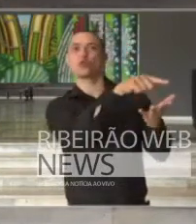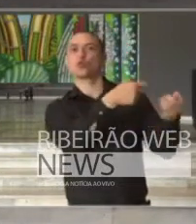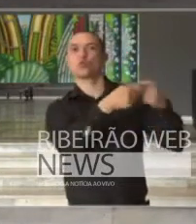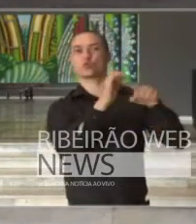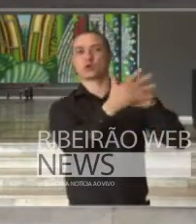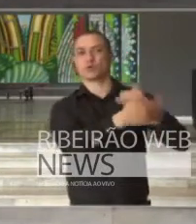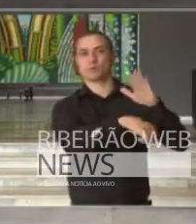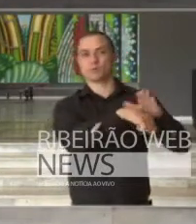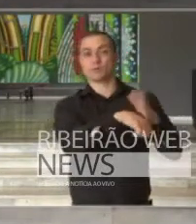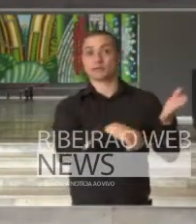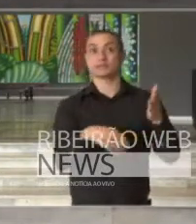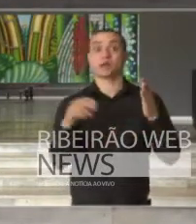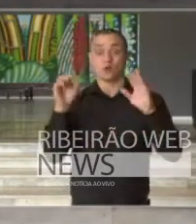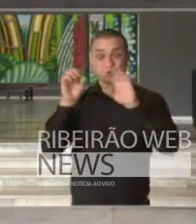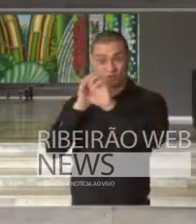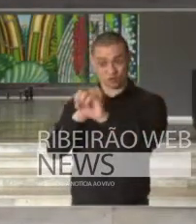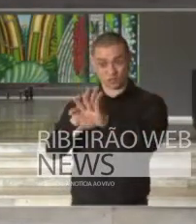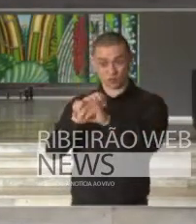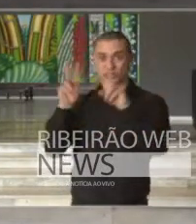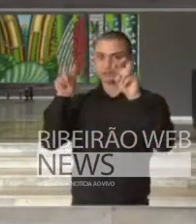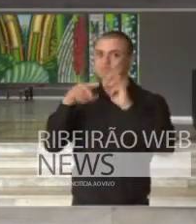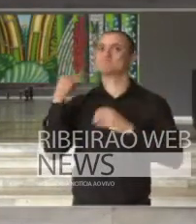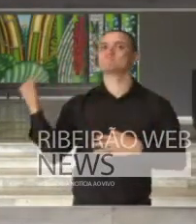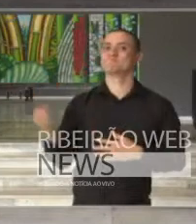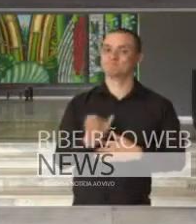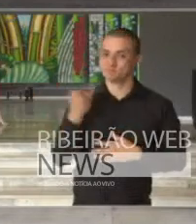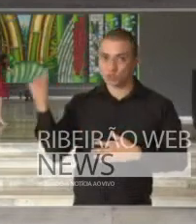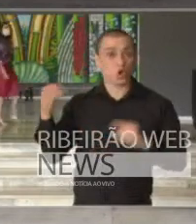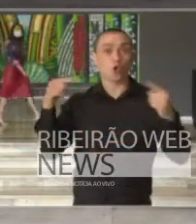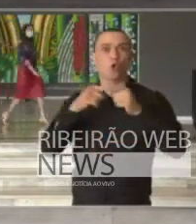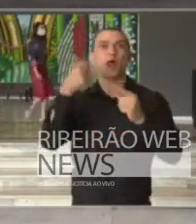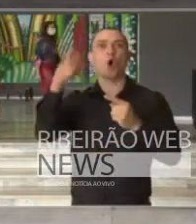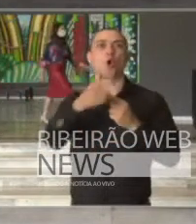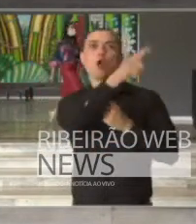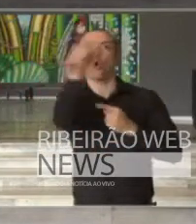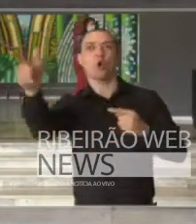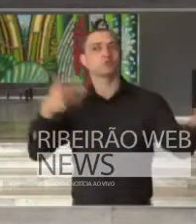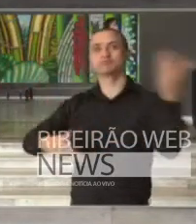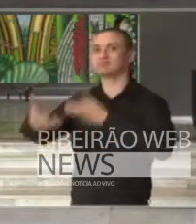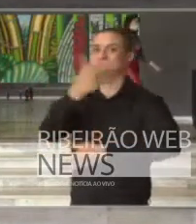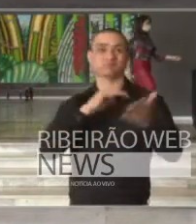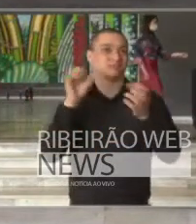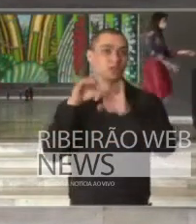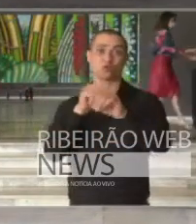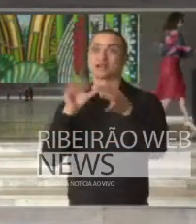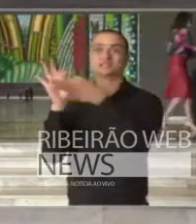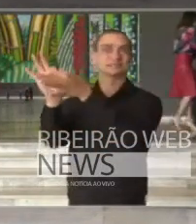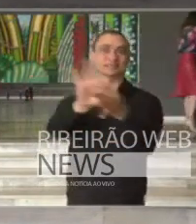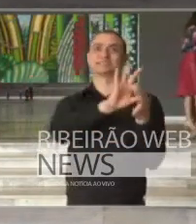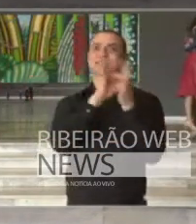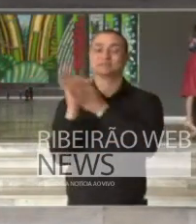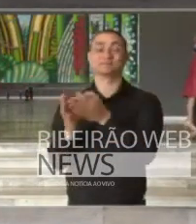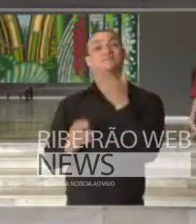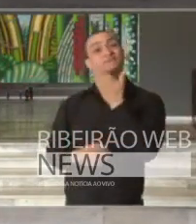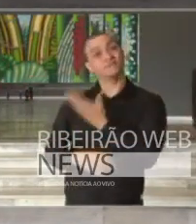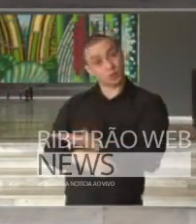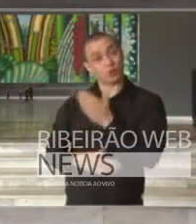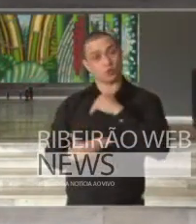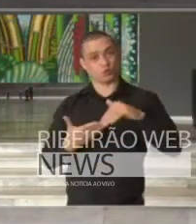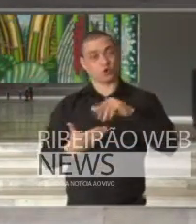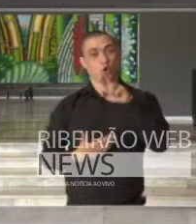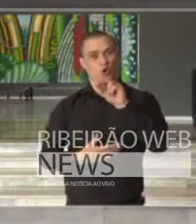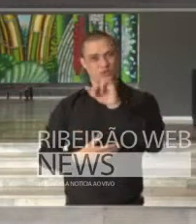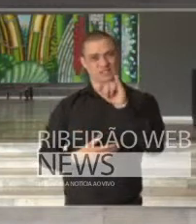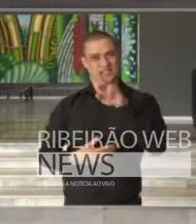Então, a educação é um capítulo muito importante, transversal, que impacta todos os setores, né? E o secretário Roscielli, junto com